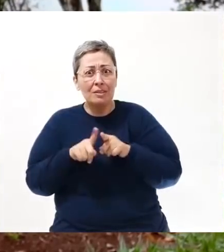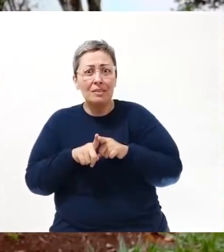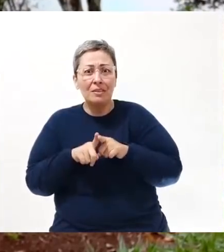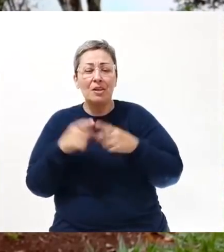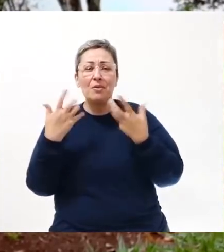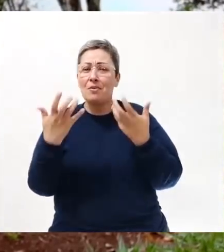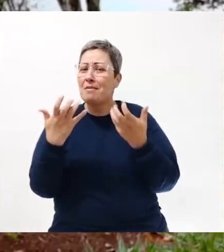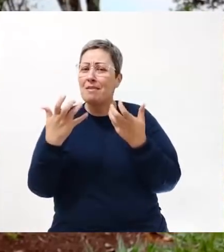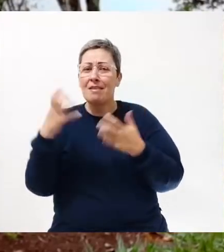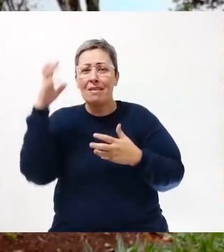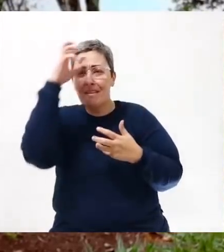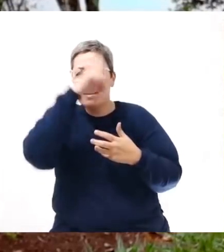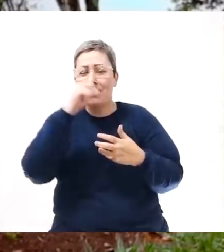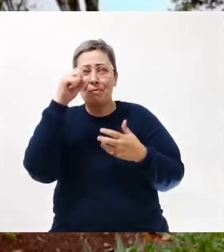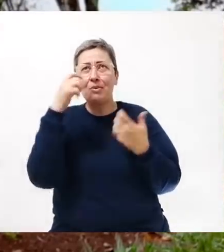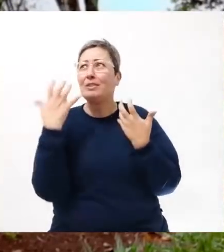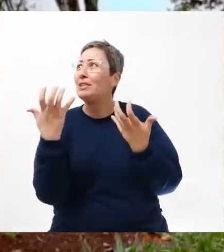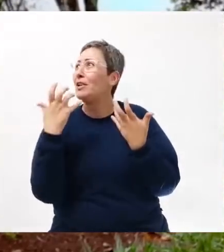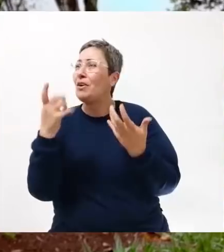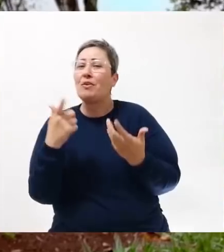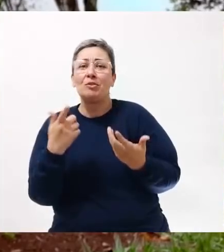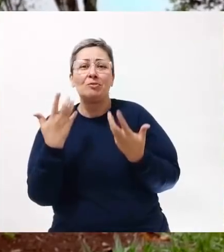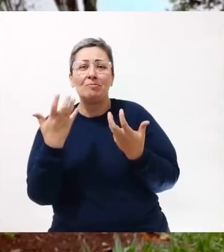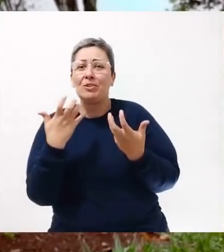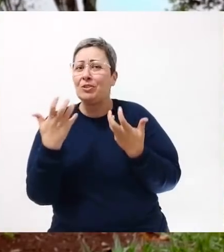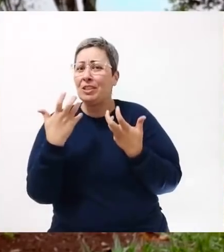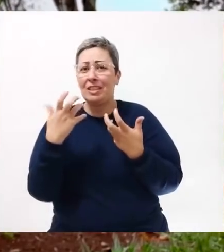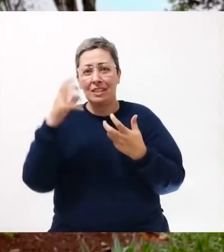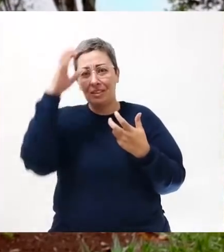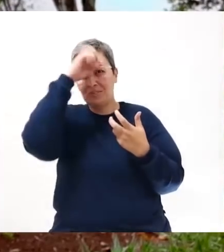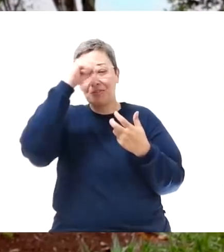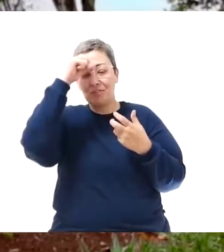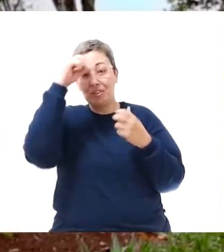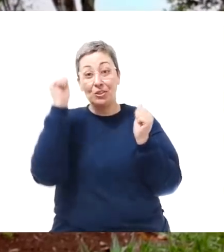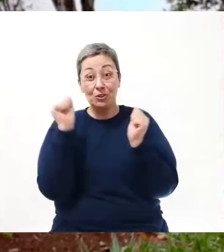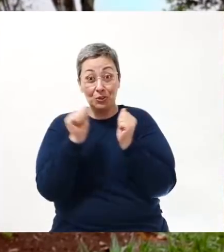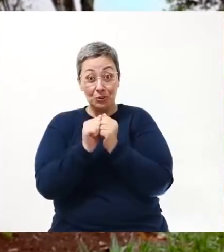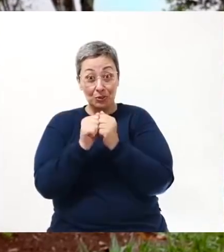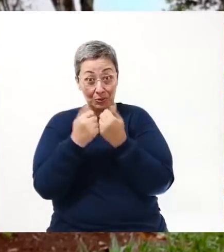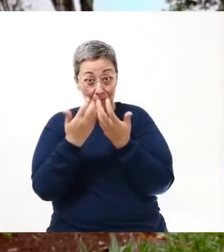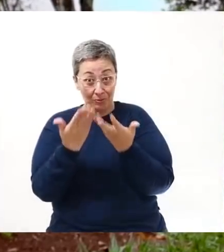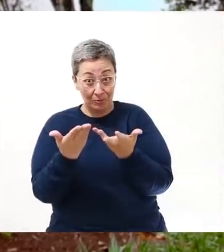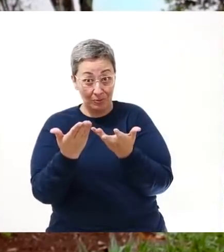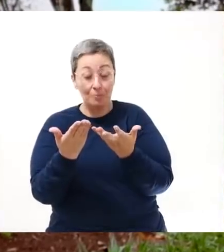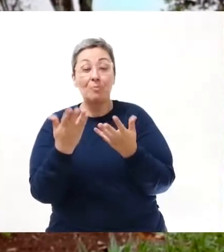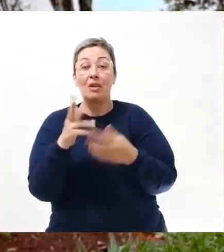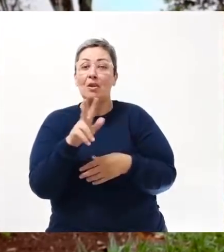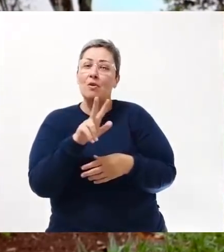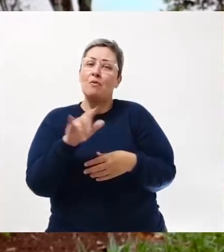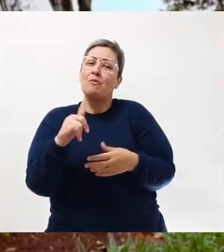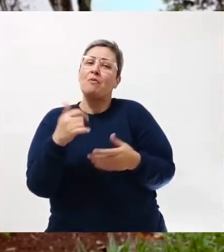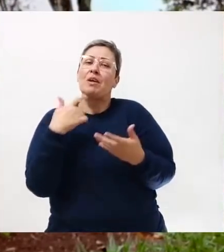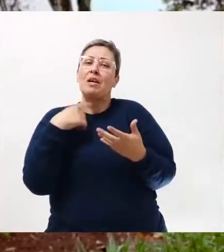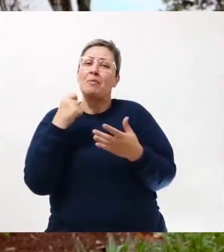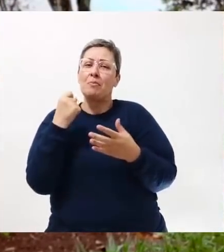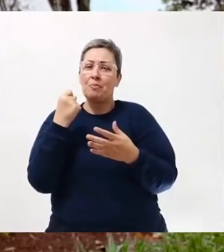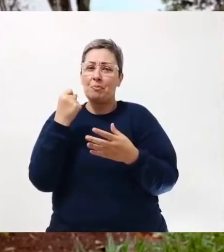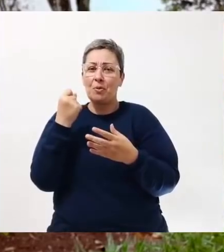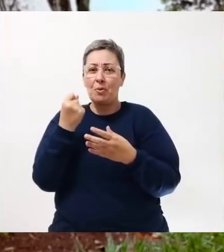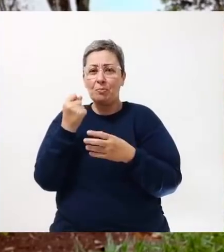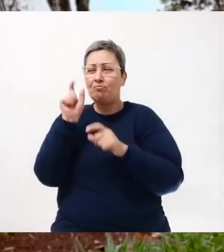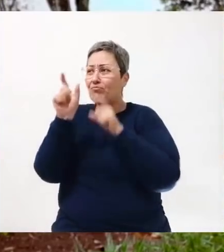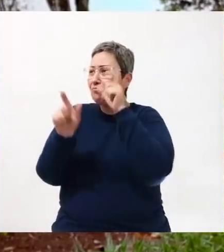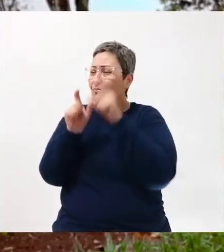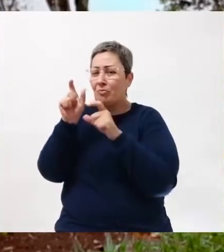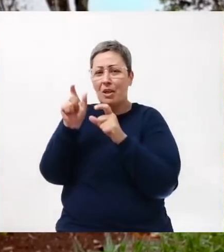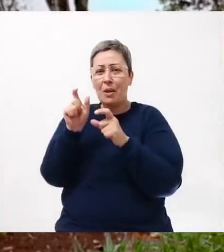mesma. Eu quero aprender, eu tenho fome de aprender. E junto com você, eu